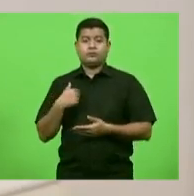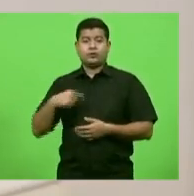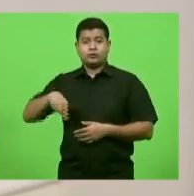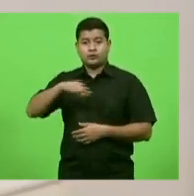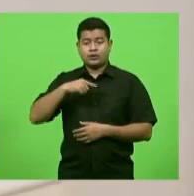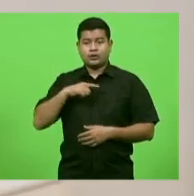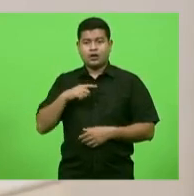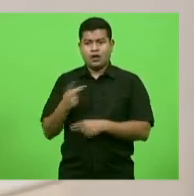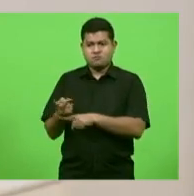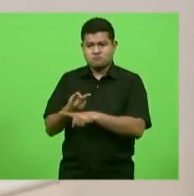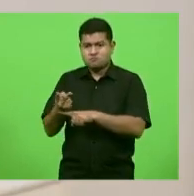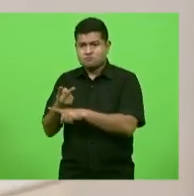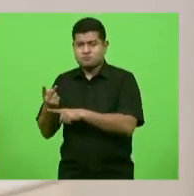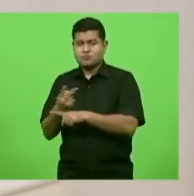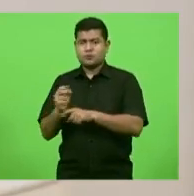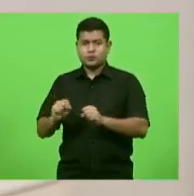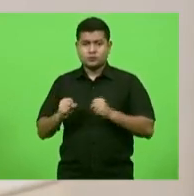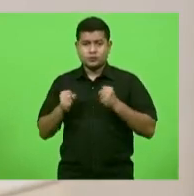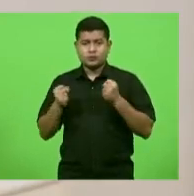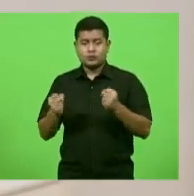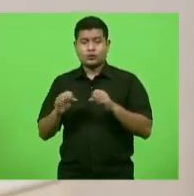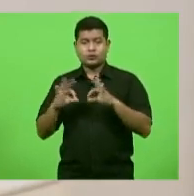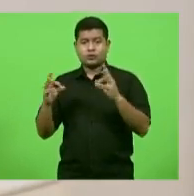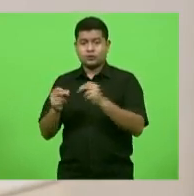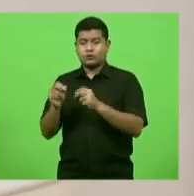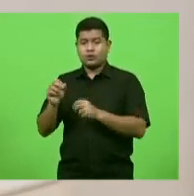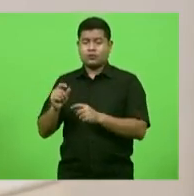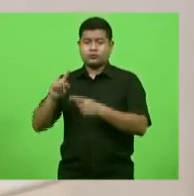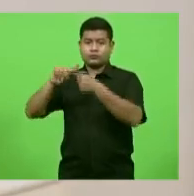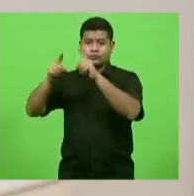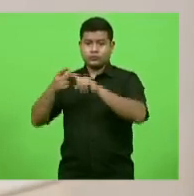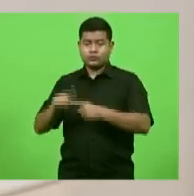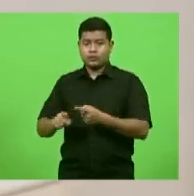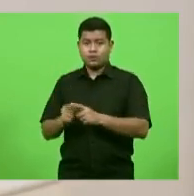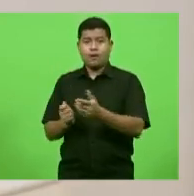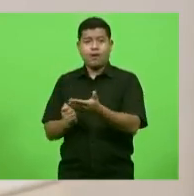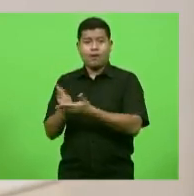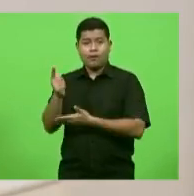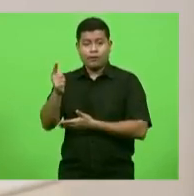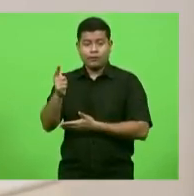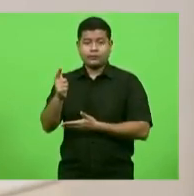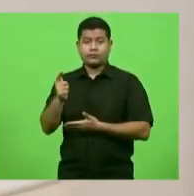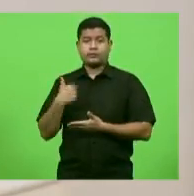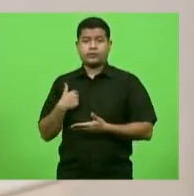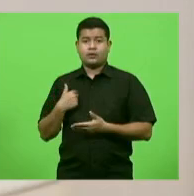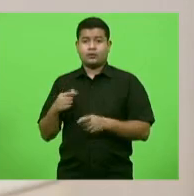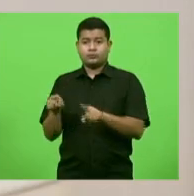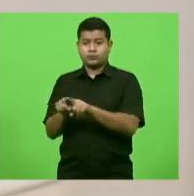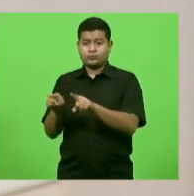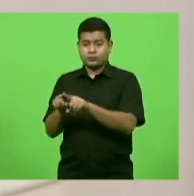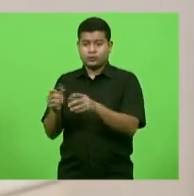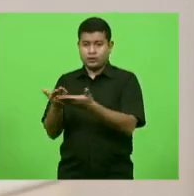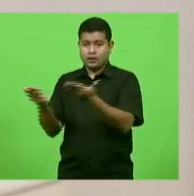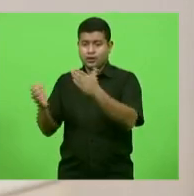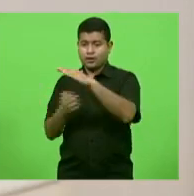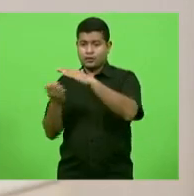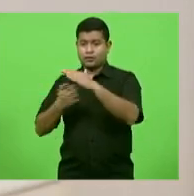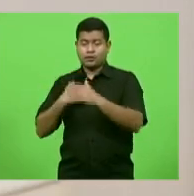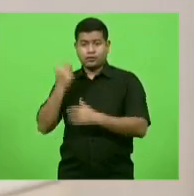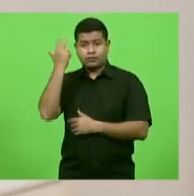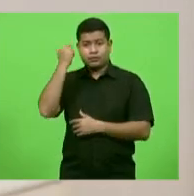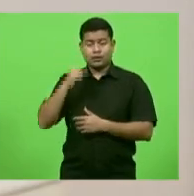busca incessante de todos os estados por insumos através de compras de fornecedores que normalmente são